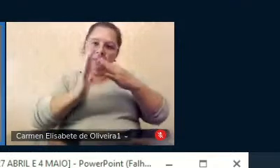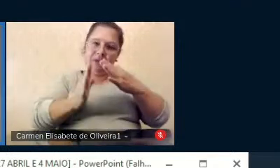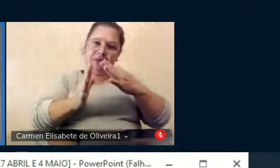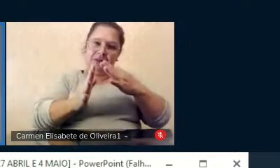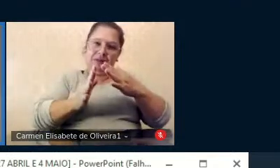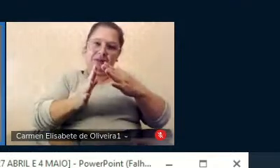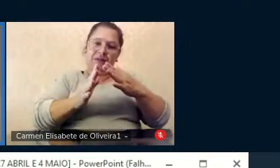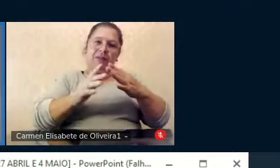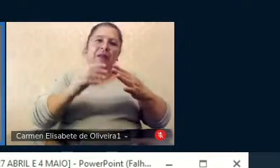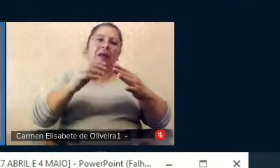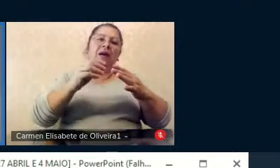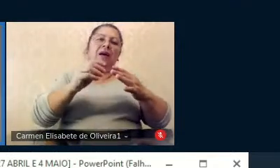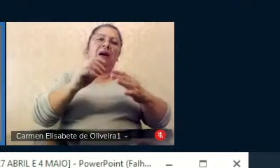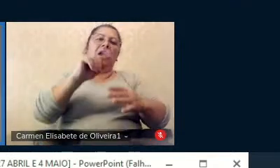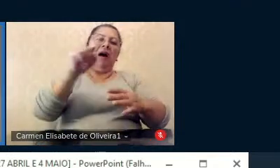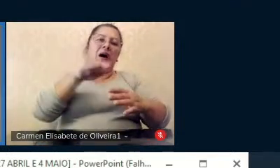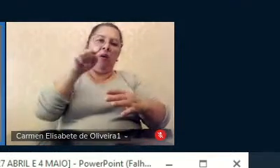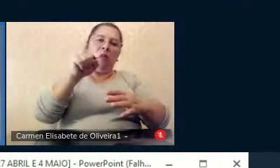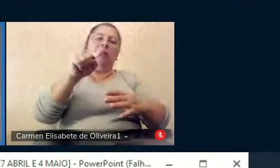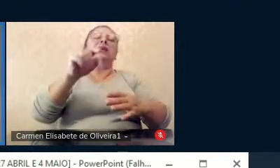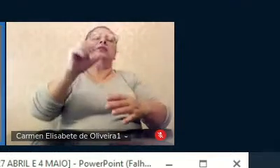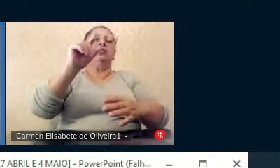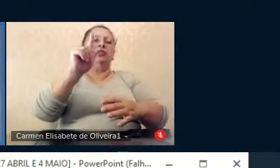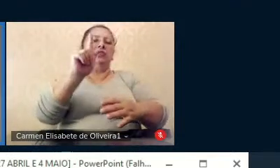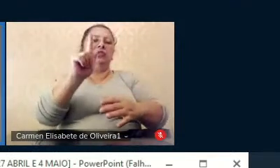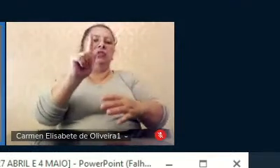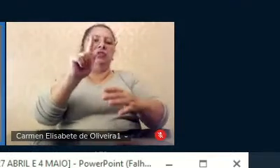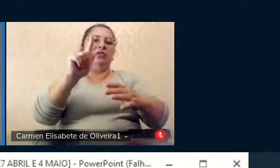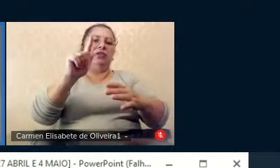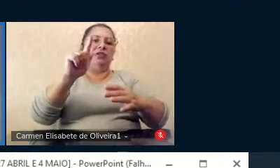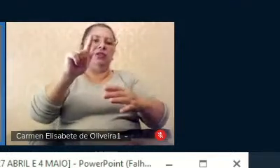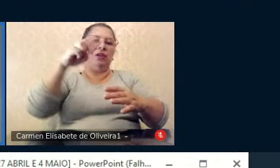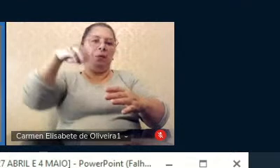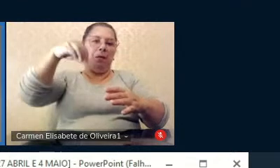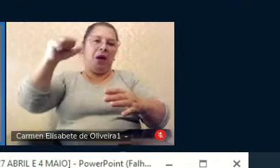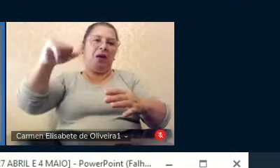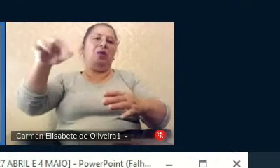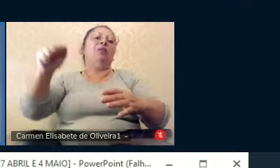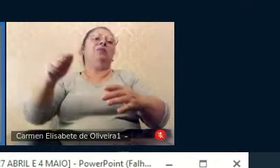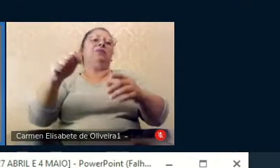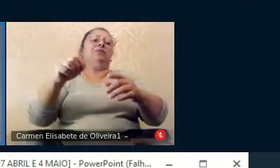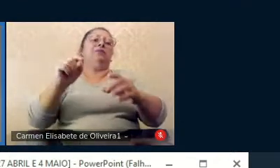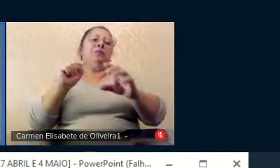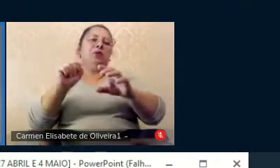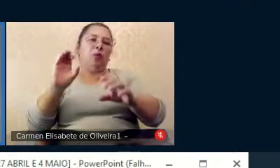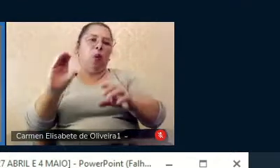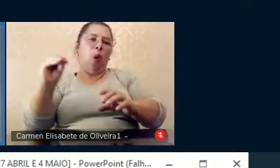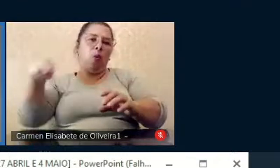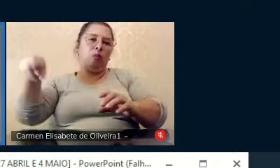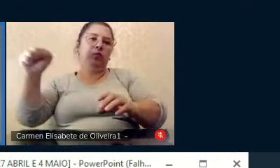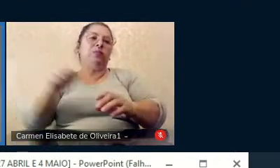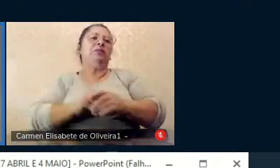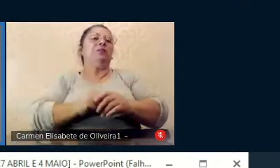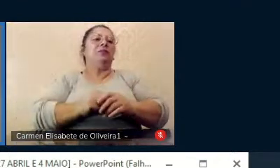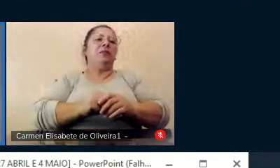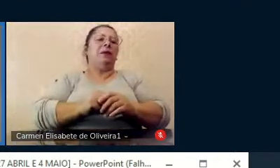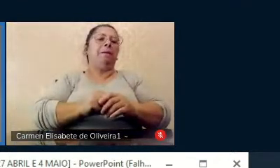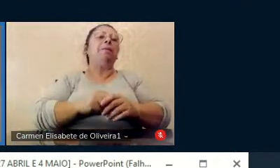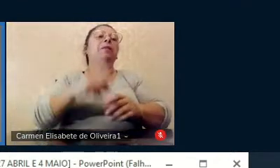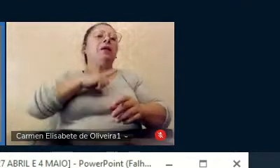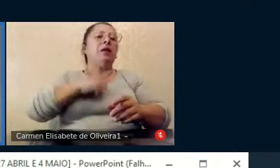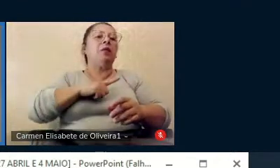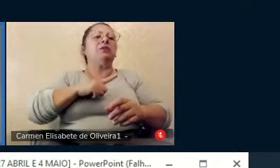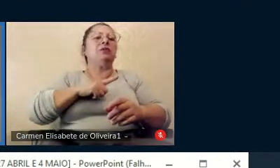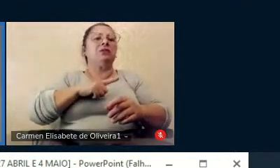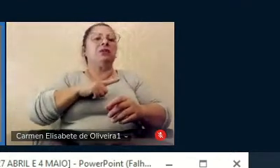haikai-libras@gmail.com. Por que foi criado o Gmail? Porque ele tem a possibilidade de enviar